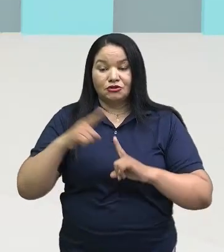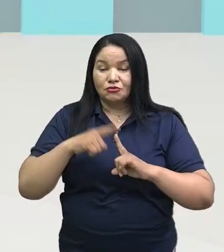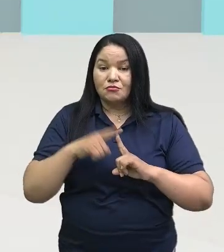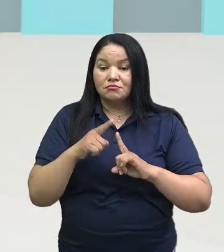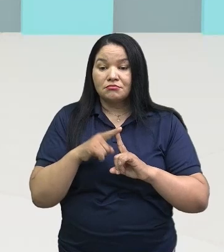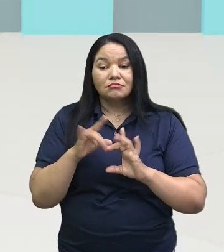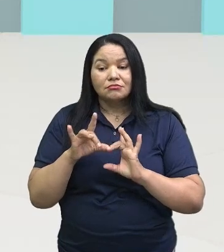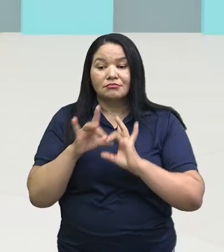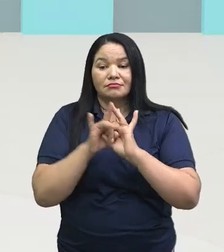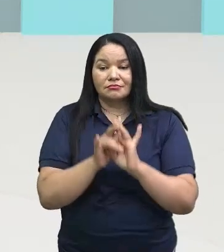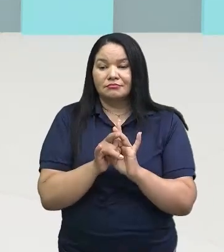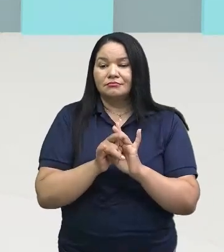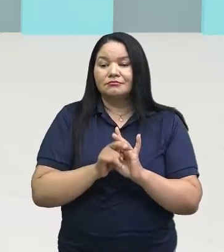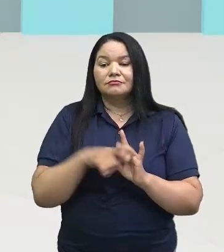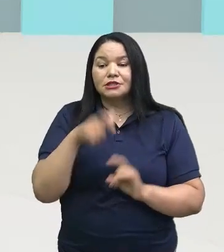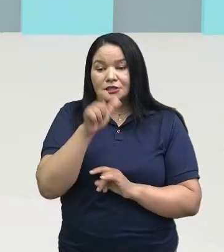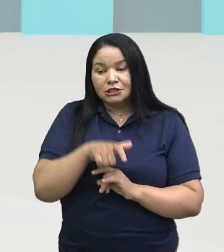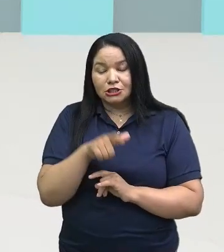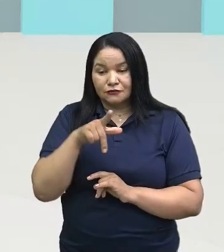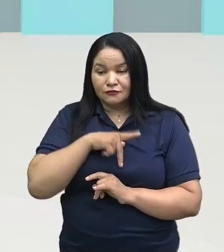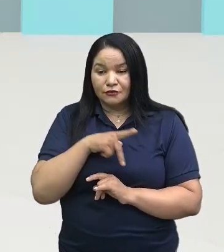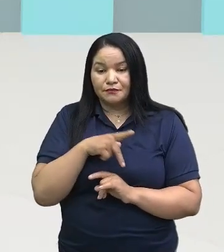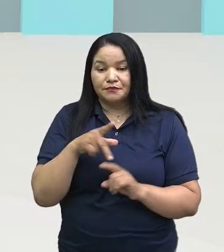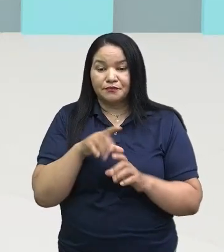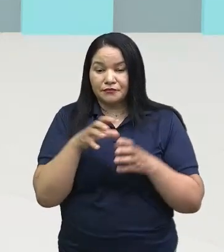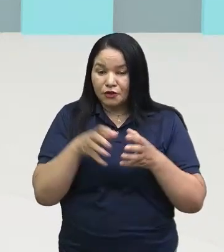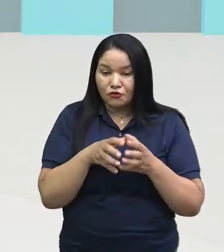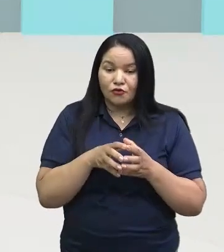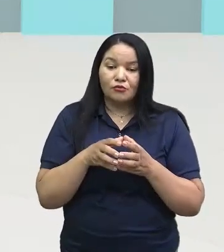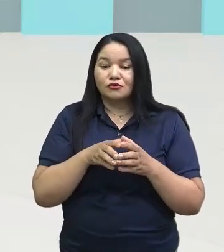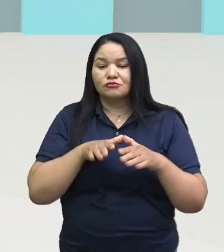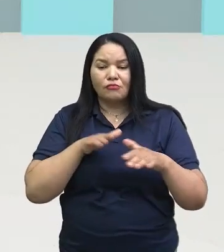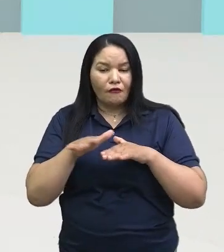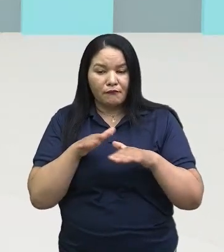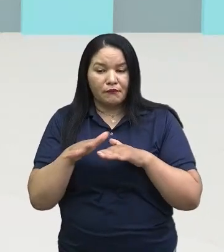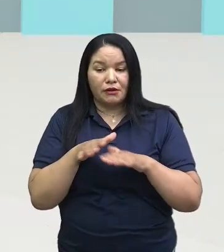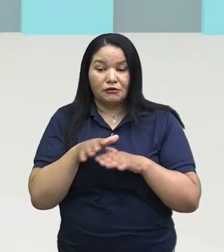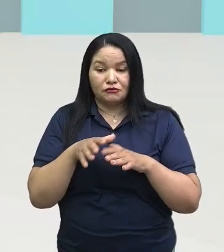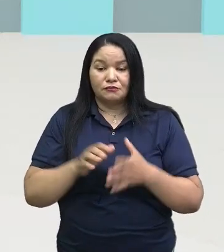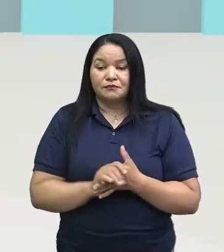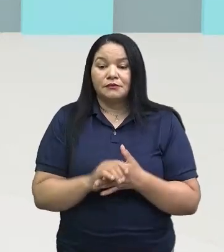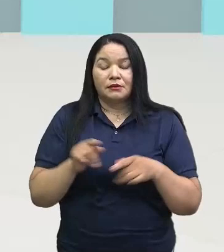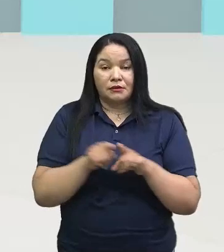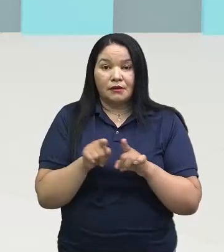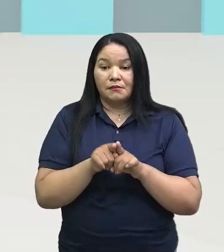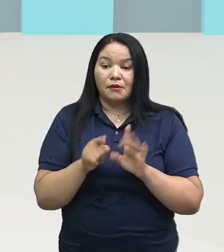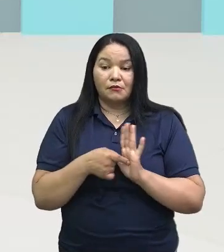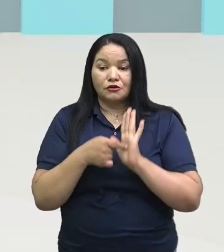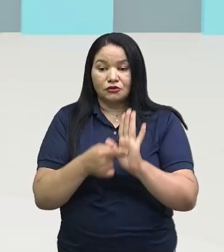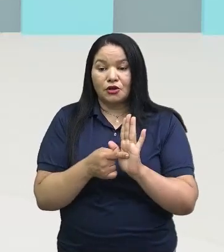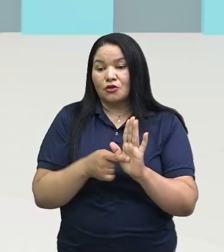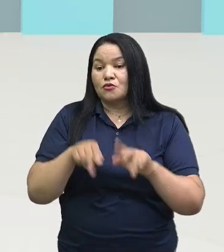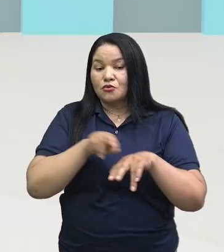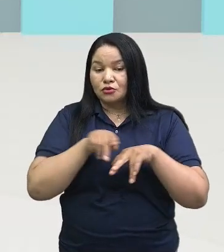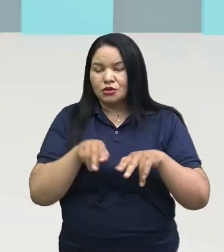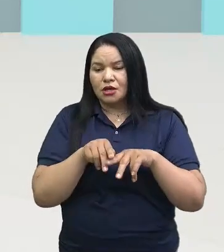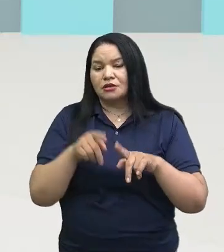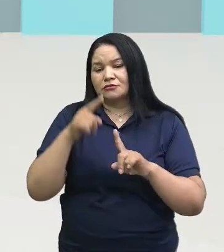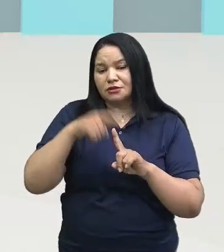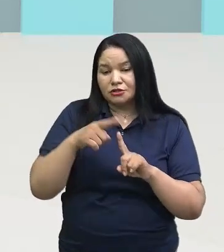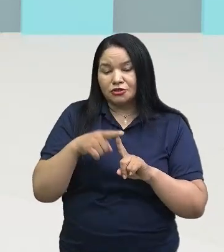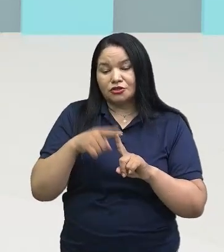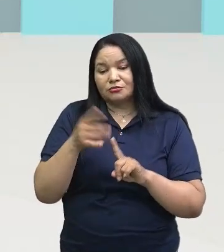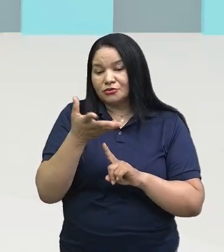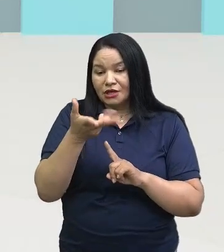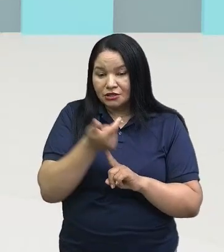novas formas de conexão entre indivíduos, grupos e movimentos, mostrando como gêneros e